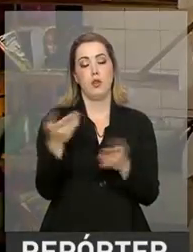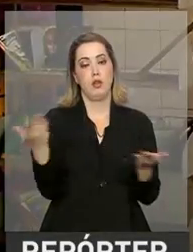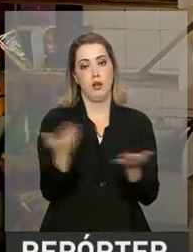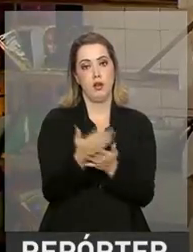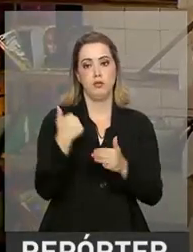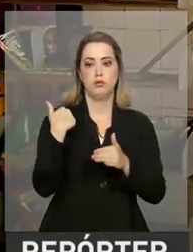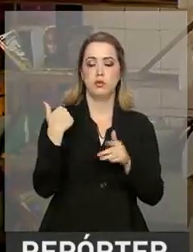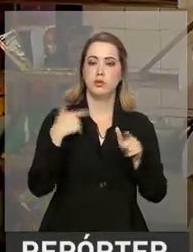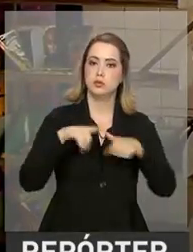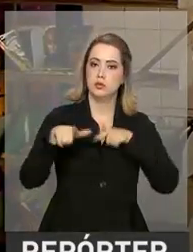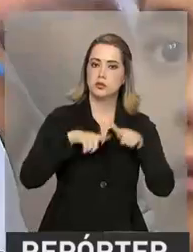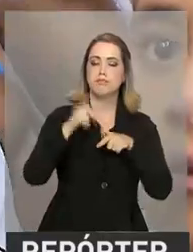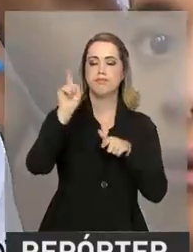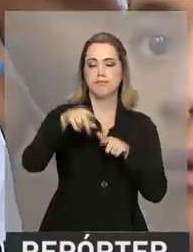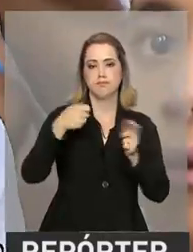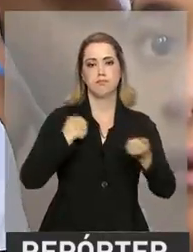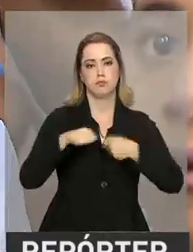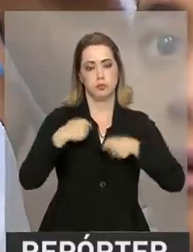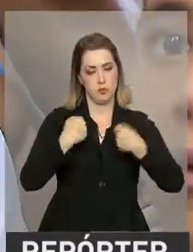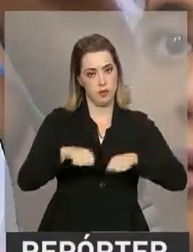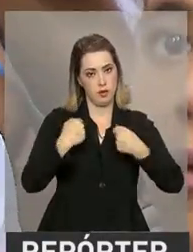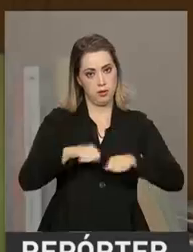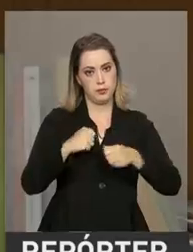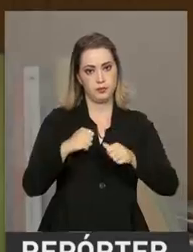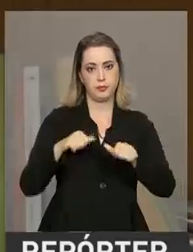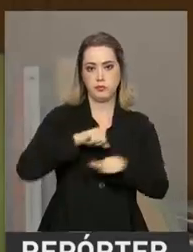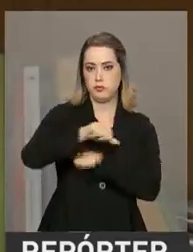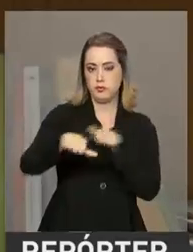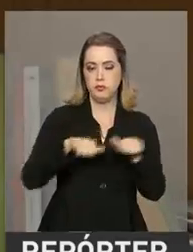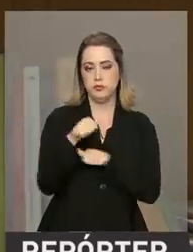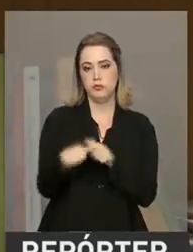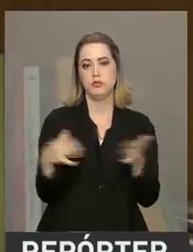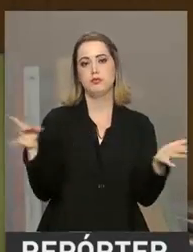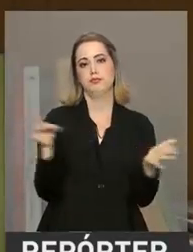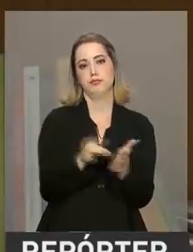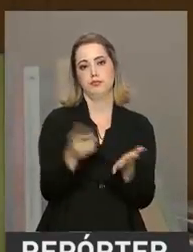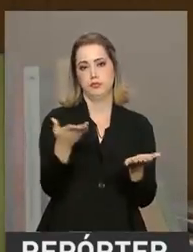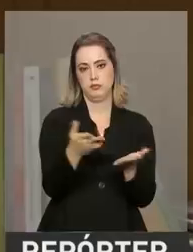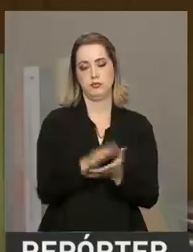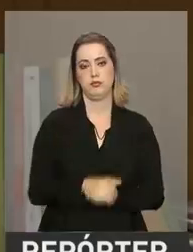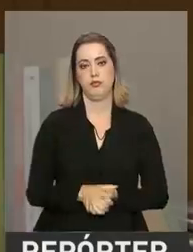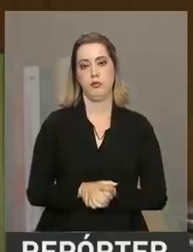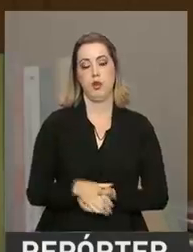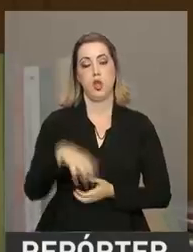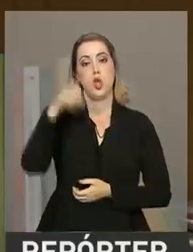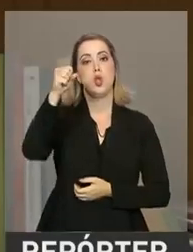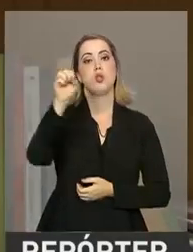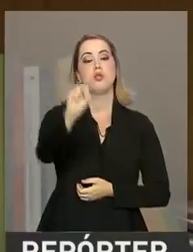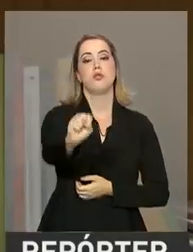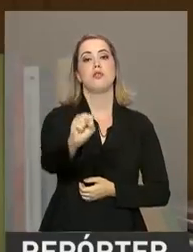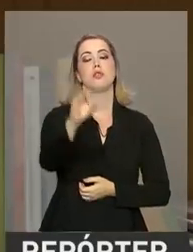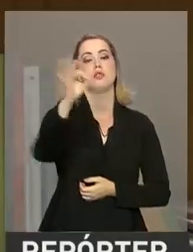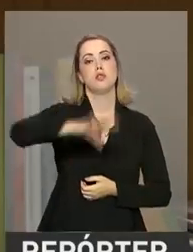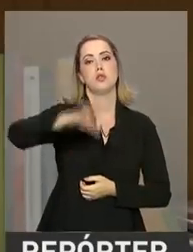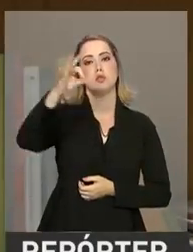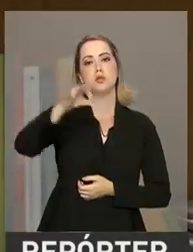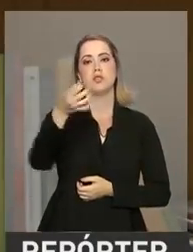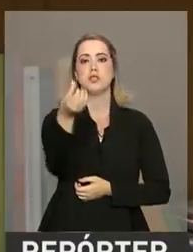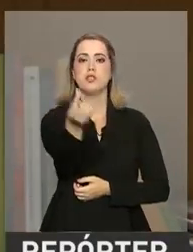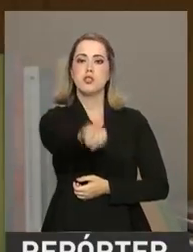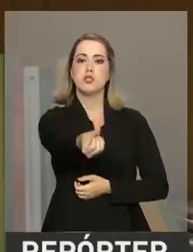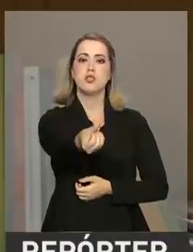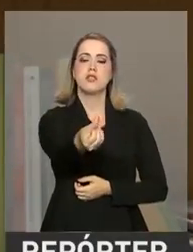medidas são necessárias para reverter o problema. Nós temos 98% das crianças brasileiras de 6